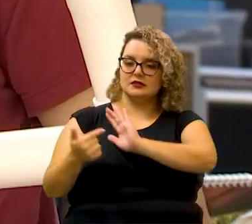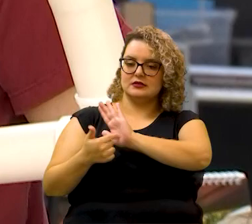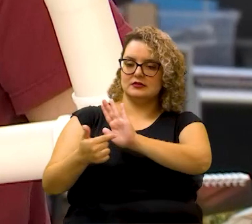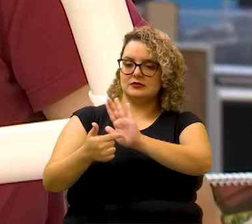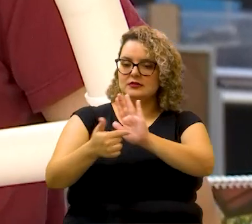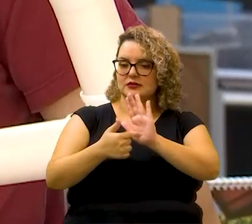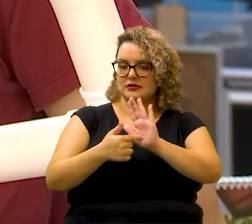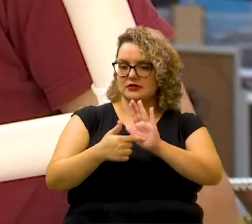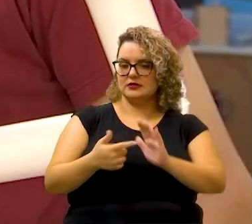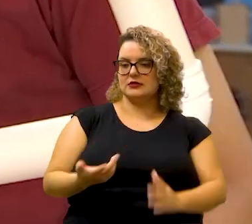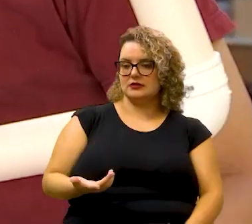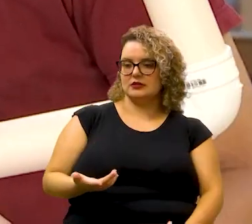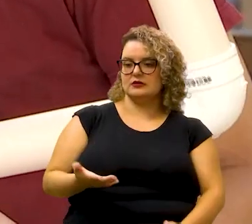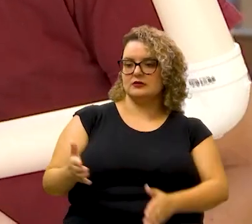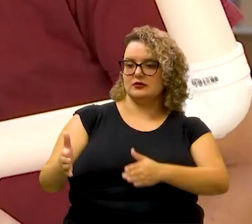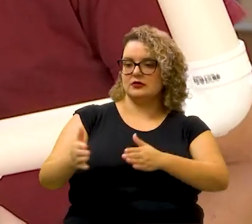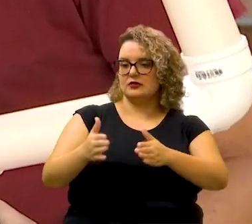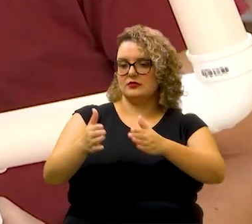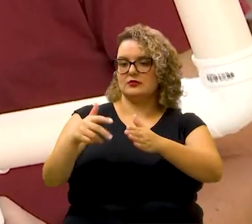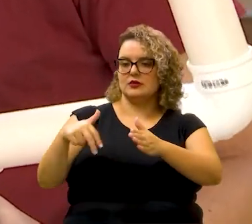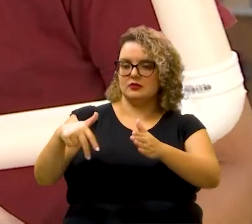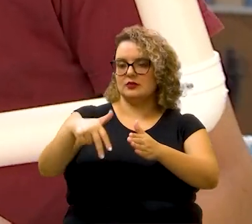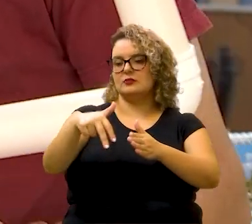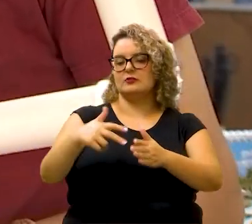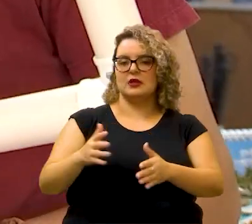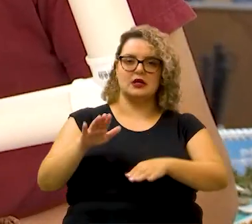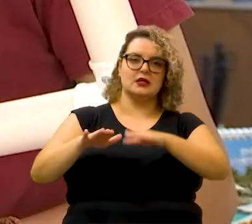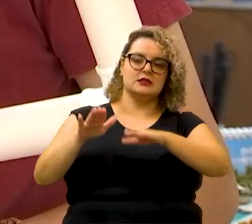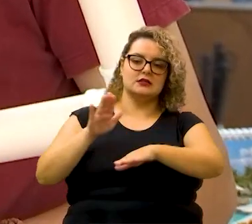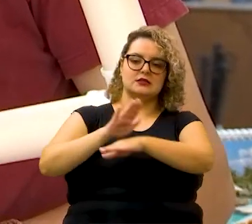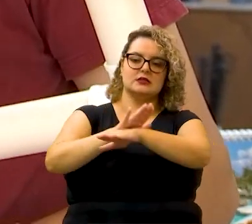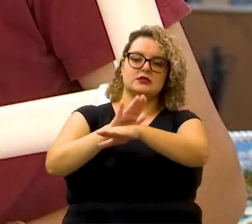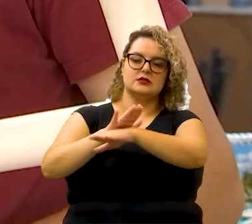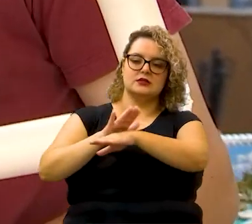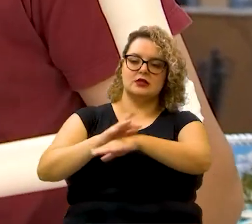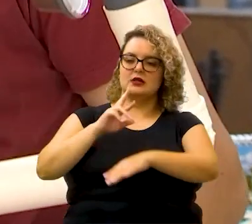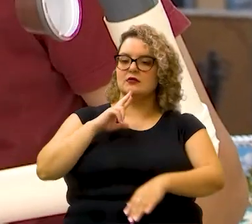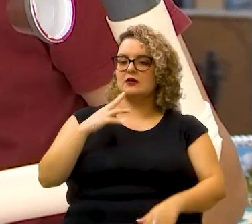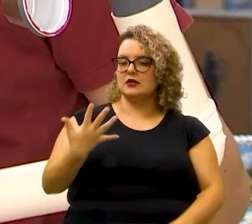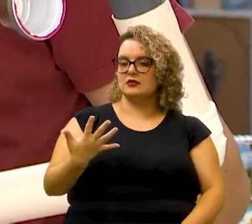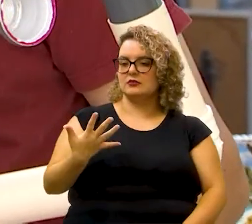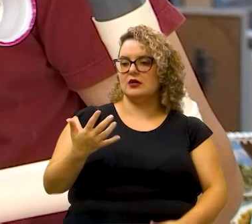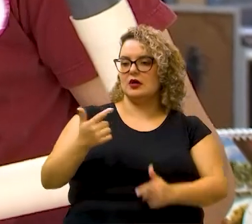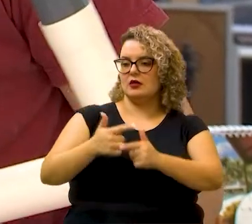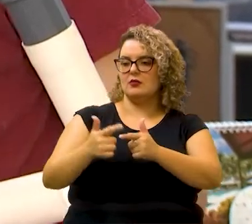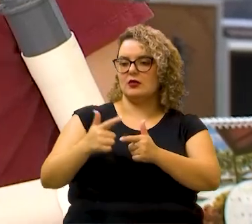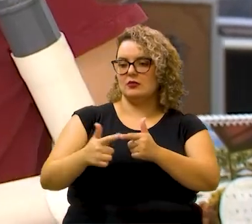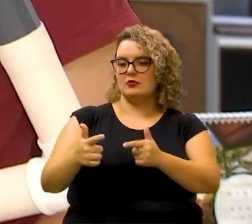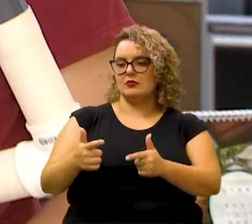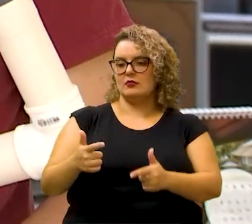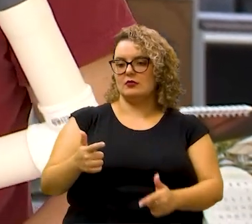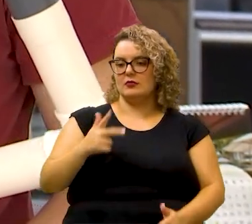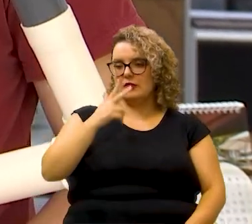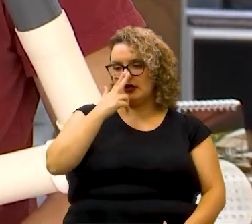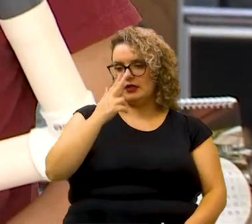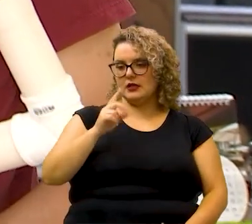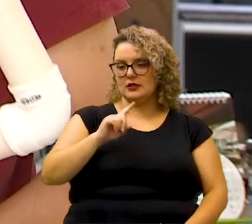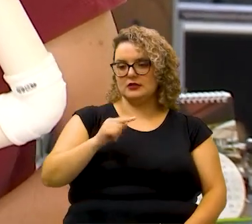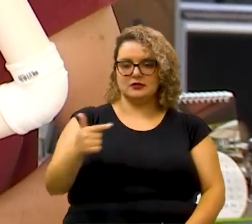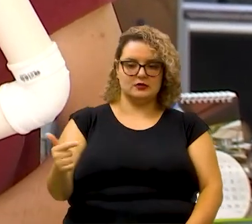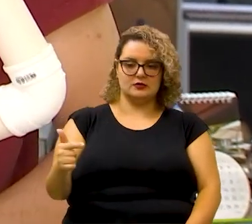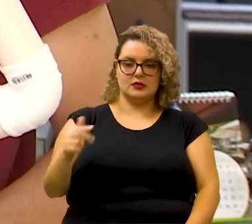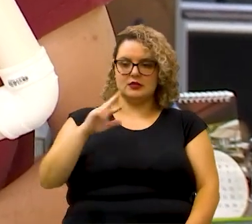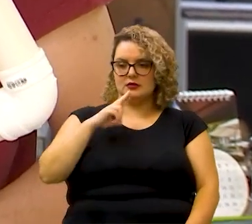tentar ir mostrando o caminho, né? Muitas vezes a gente tem que ajudar a resolver problemas que parecem insolúveis, então a